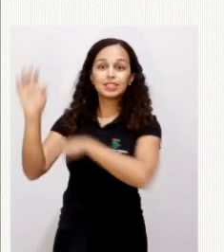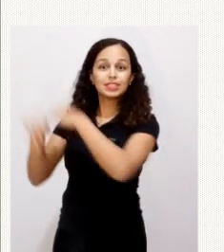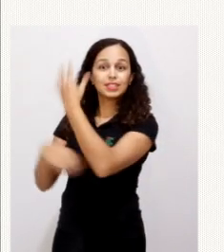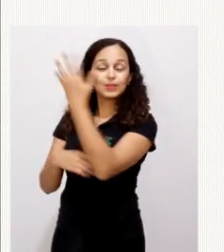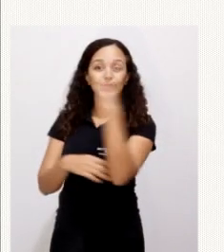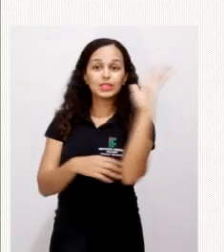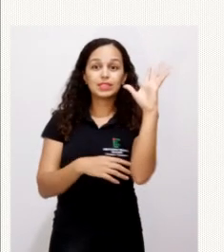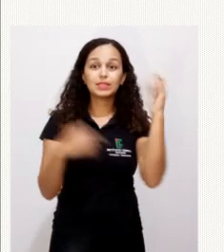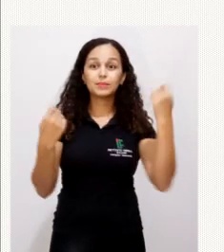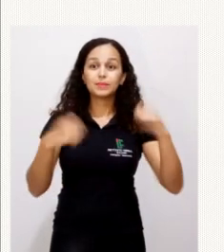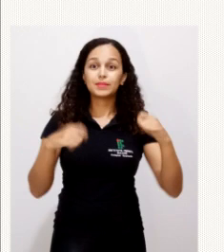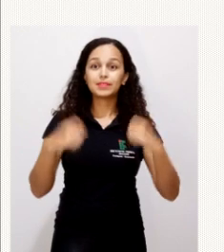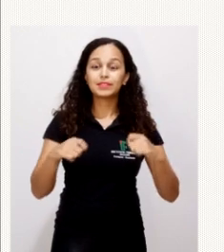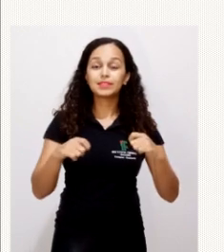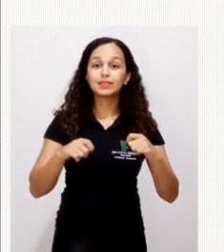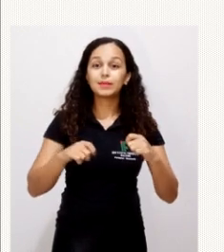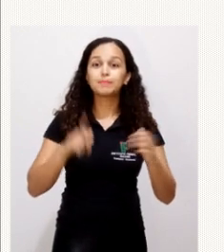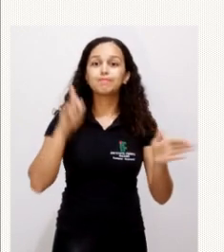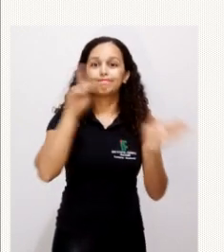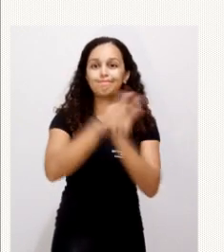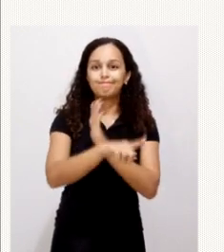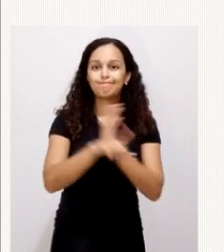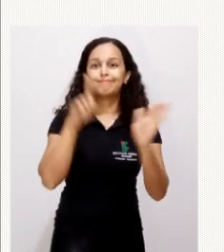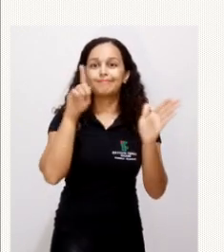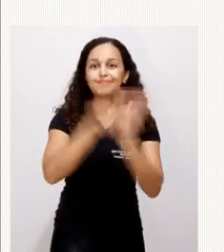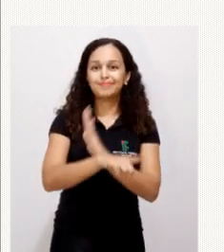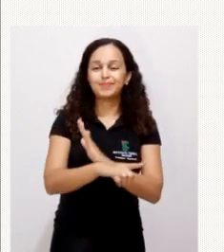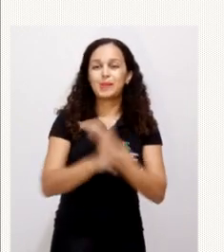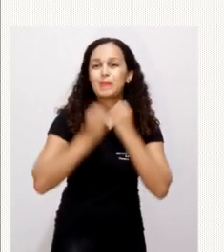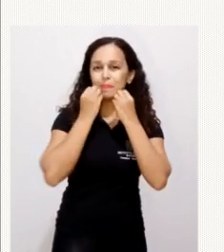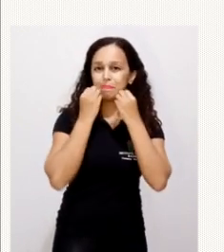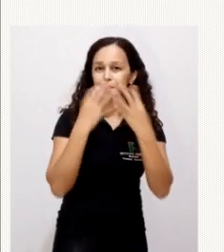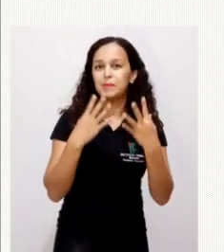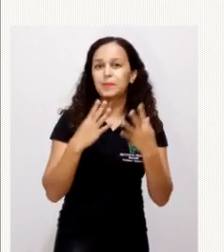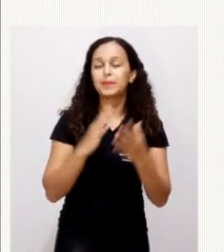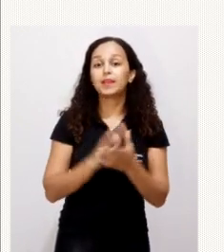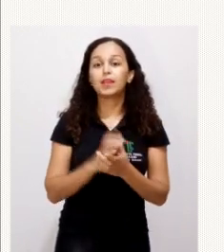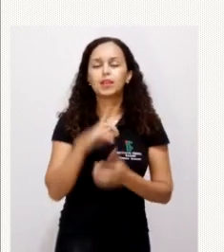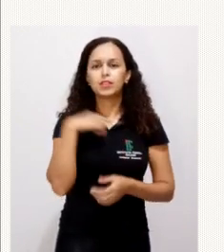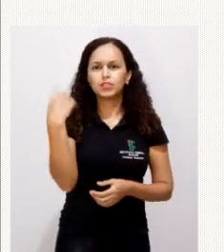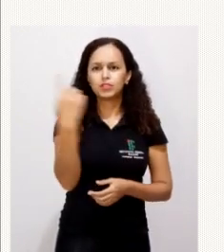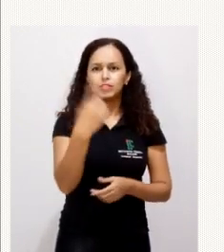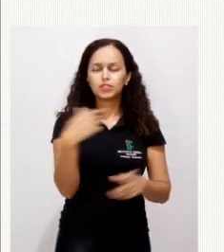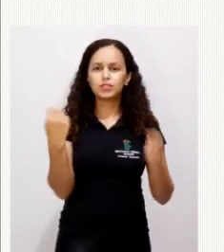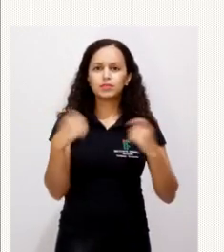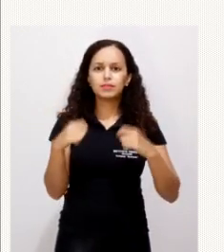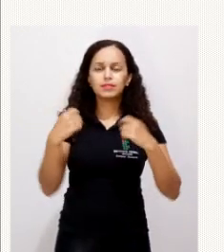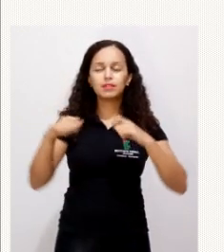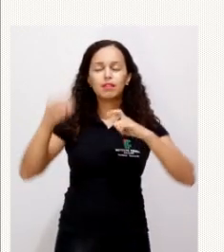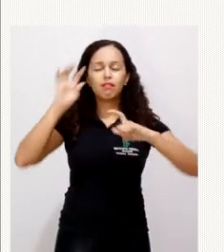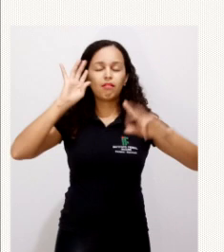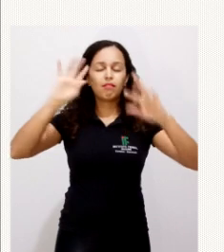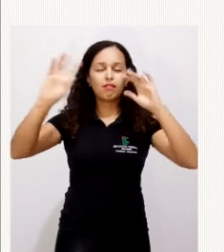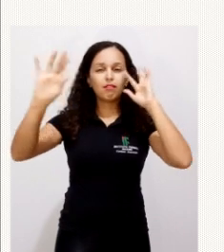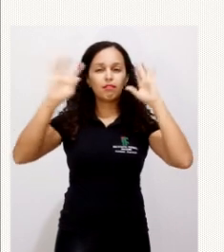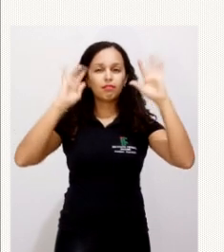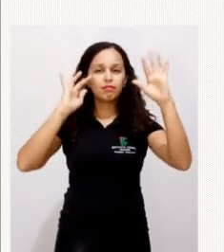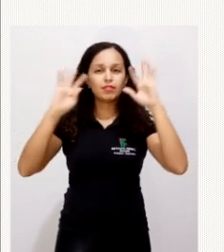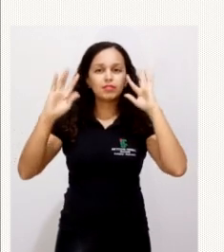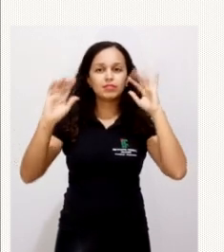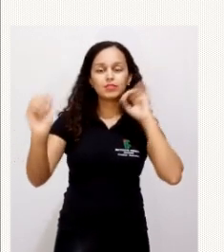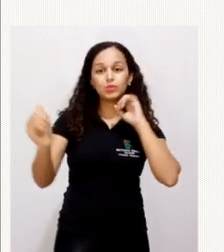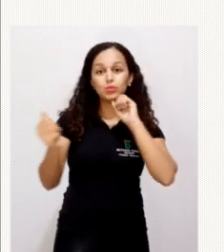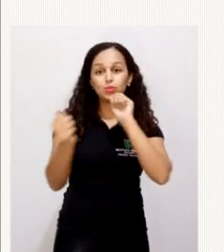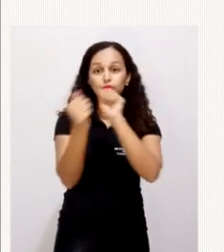né? Então, que possamos refletir sobre essas respostas, né, já que elas estão na natureza, e que possamos